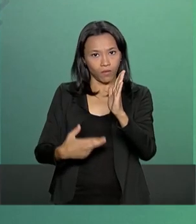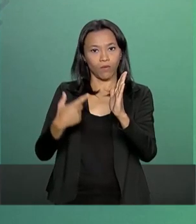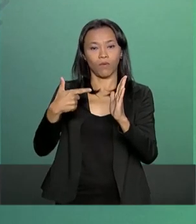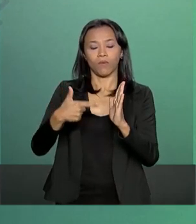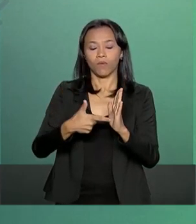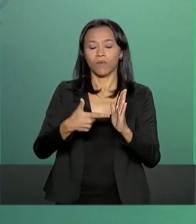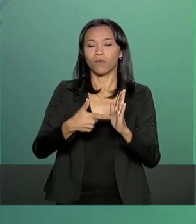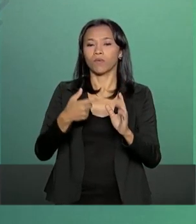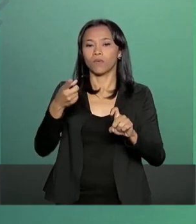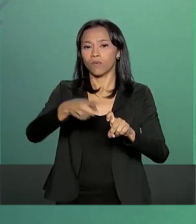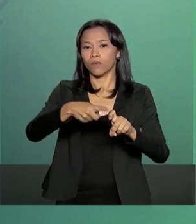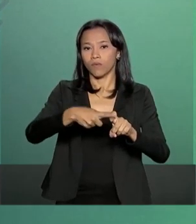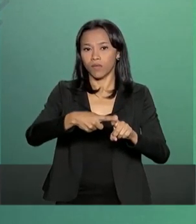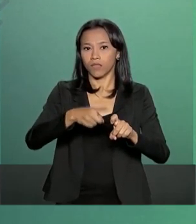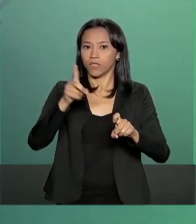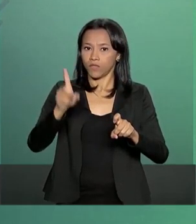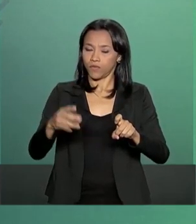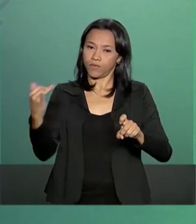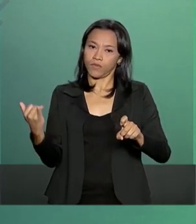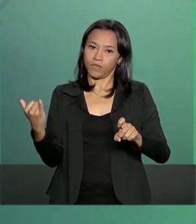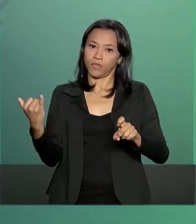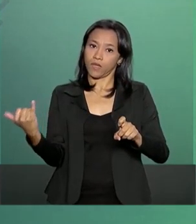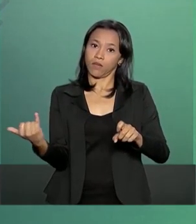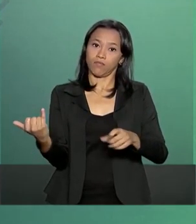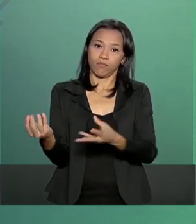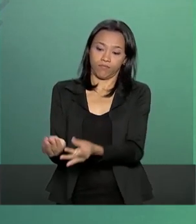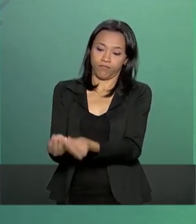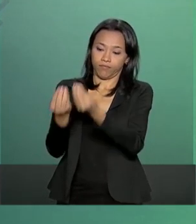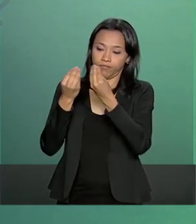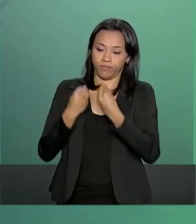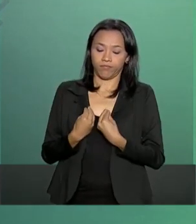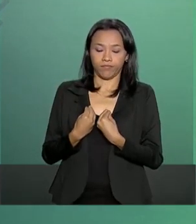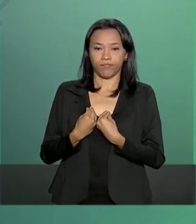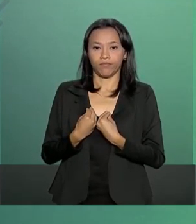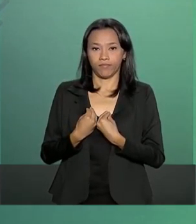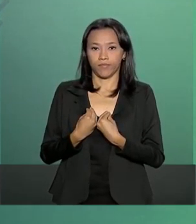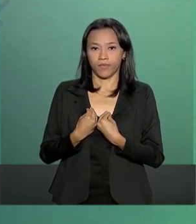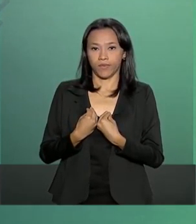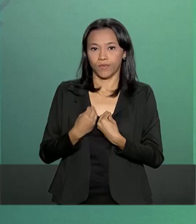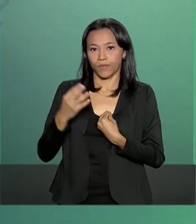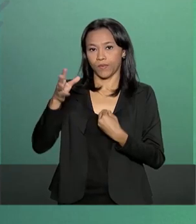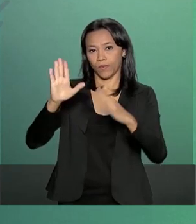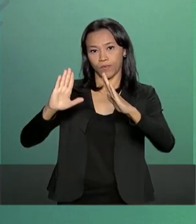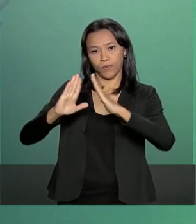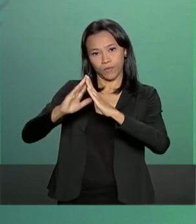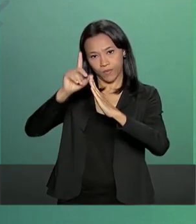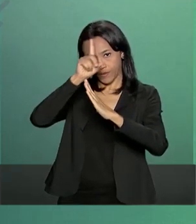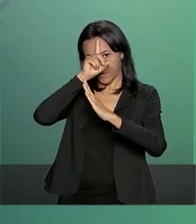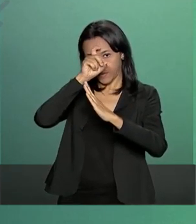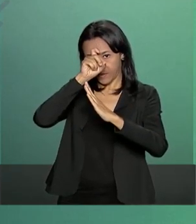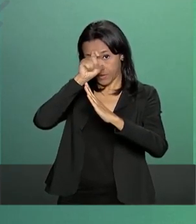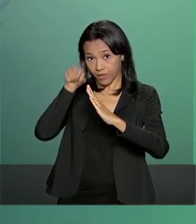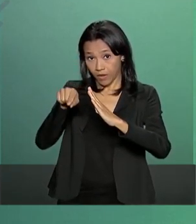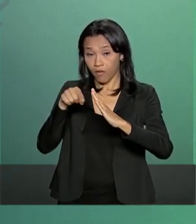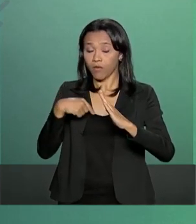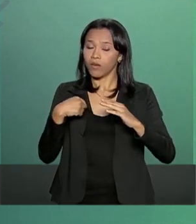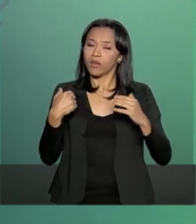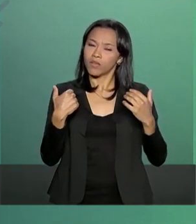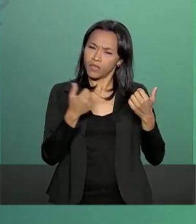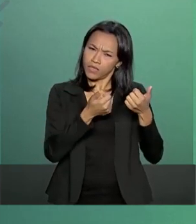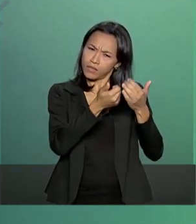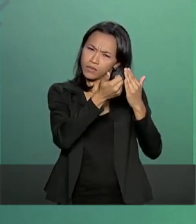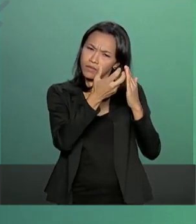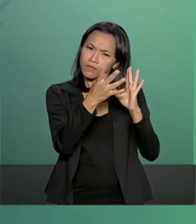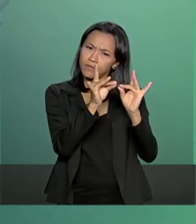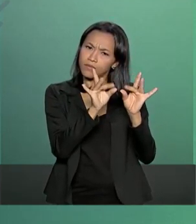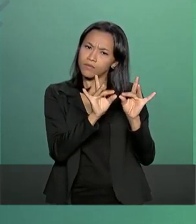Hospital Albert Einstein. É um boletim um pouco mais longo, onde nós discorreremos